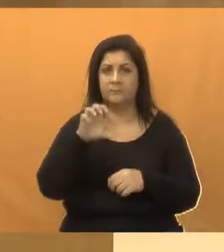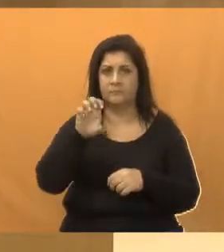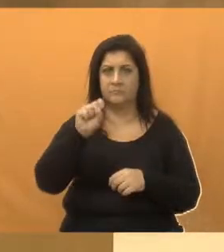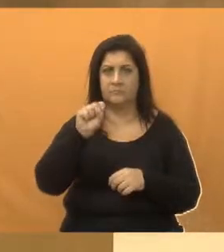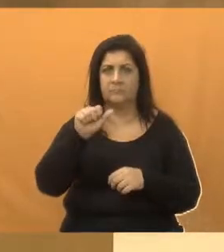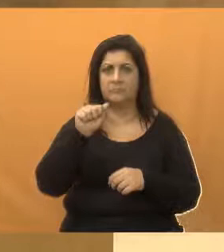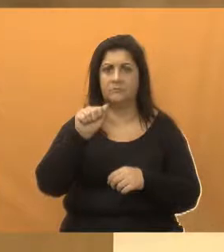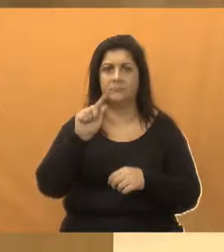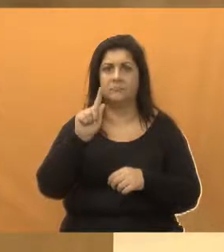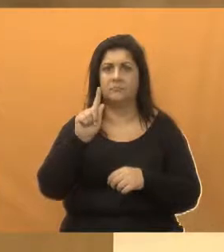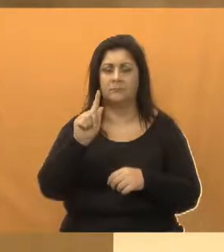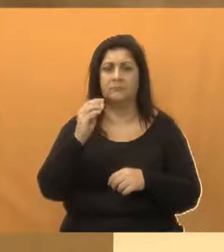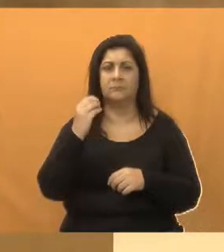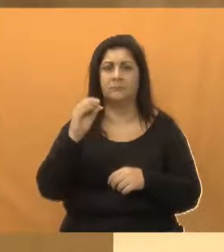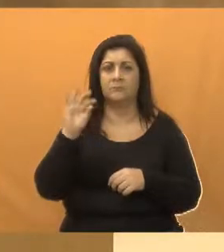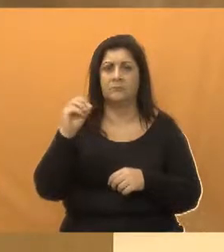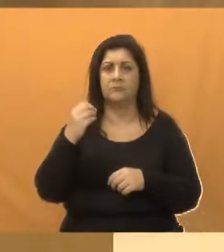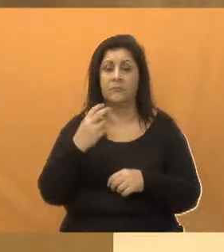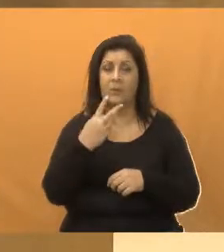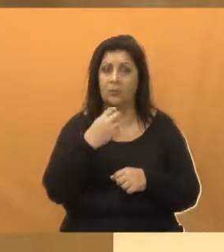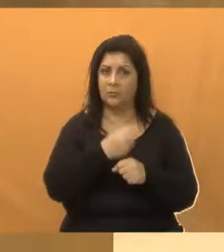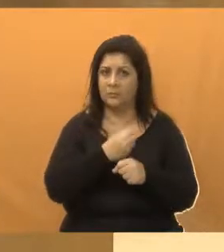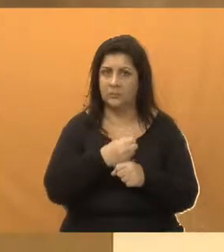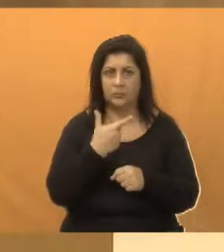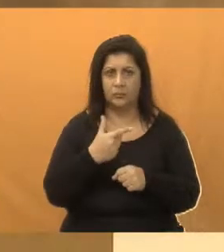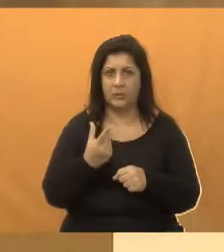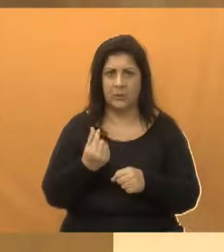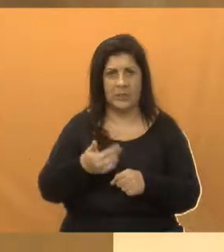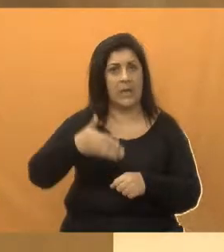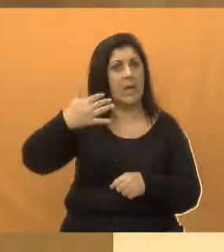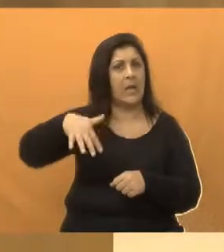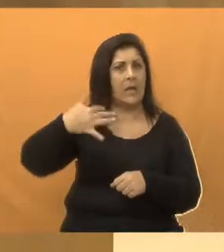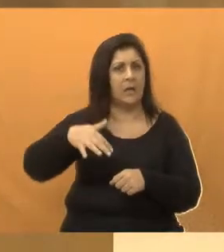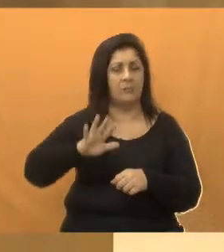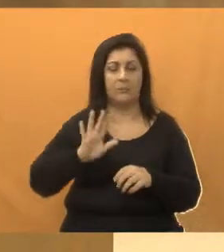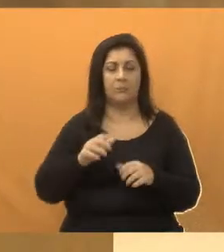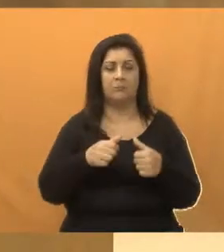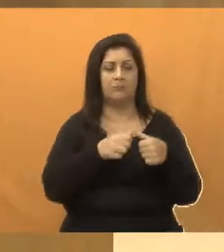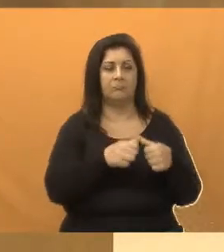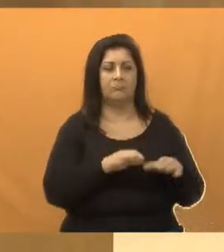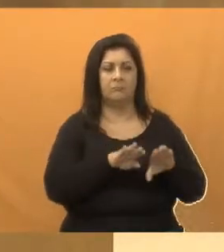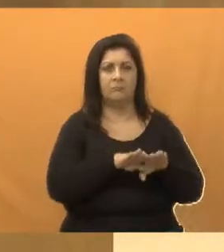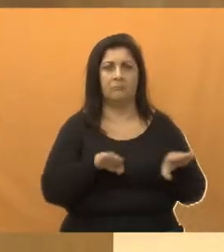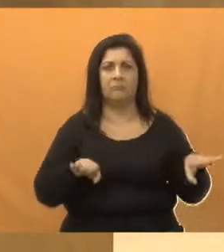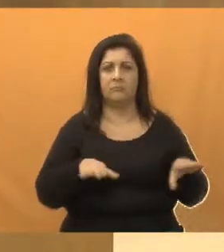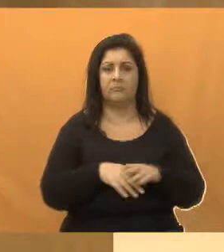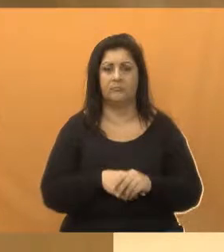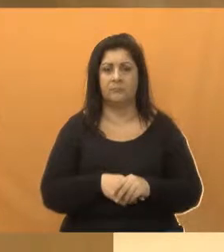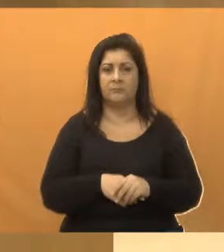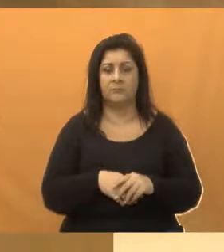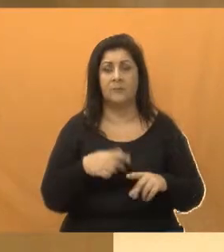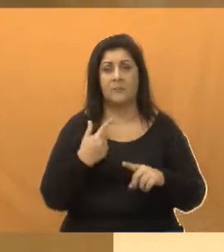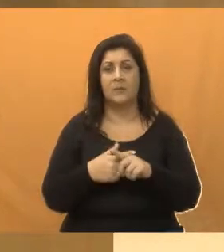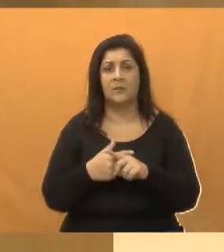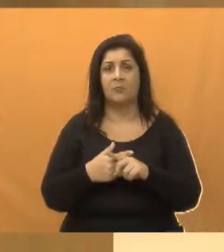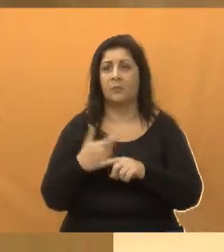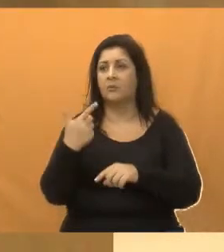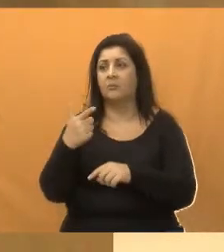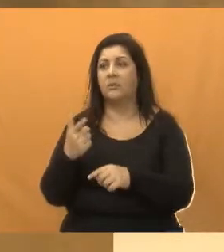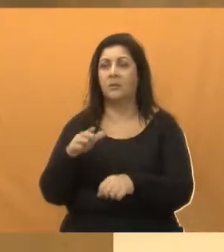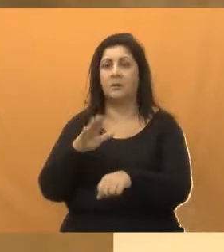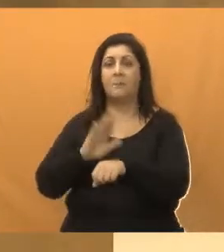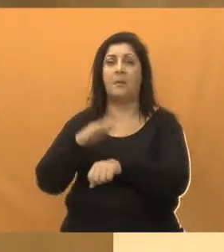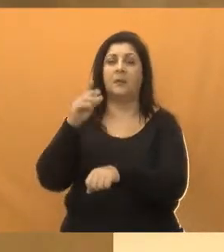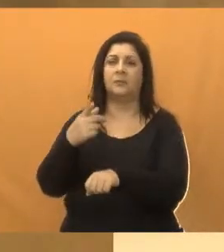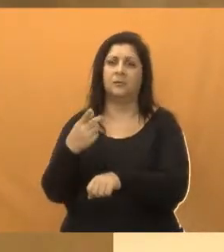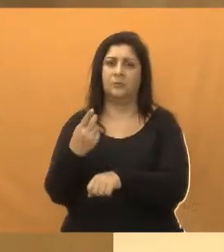vendo no município 2 anos sem aumento, né? Faz mal, porque é dinheiro que deixa de entrar e voltar